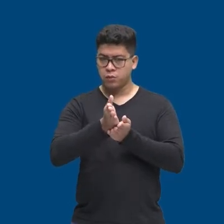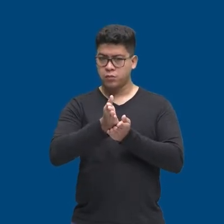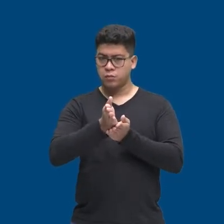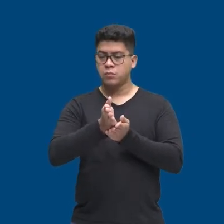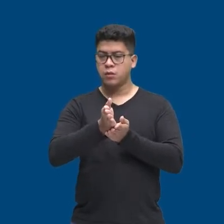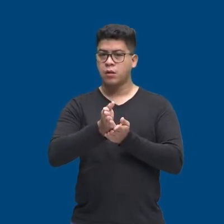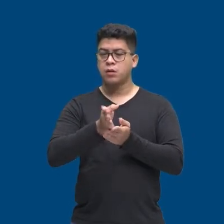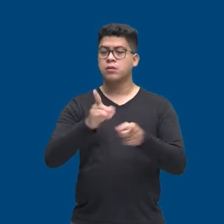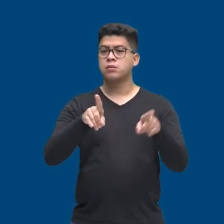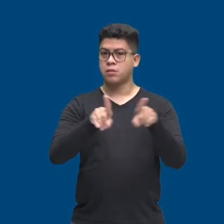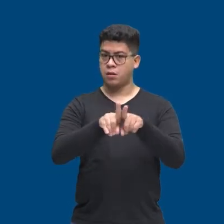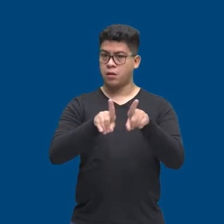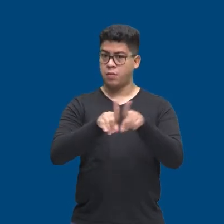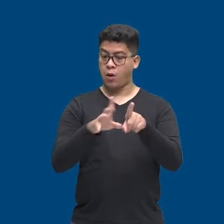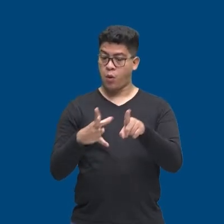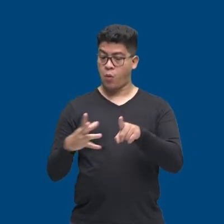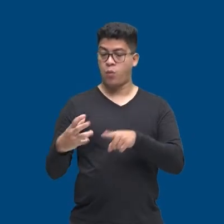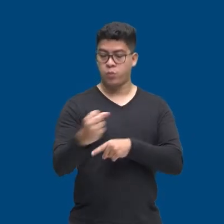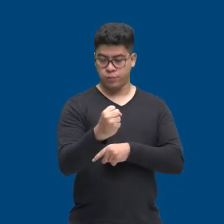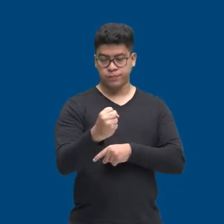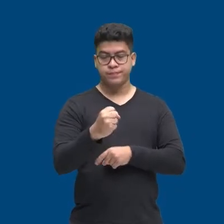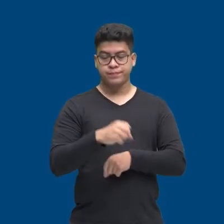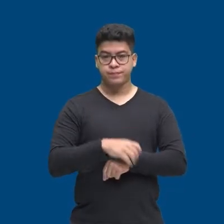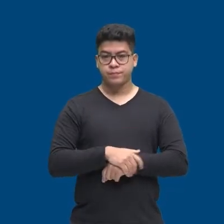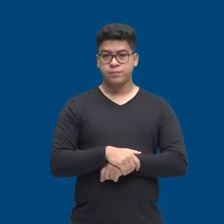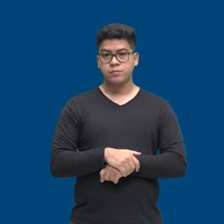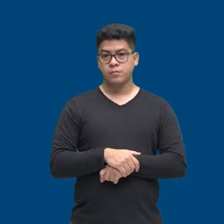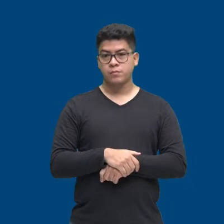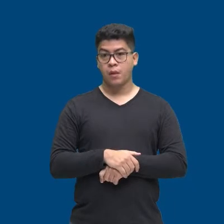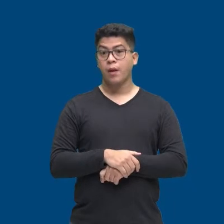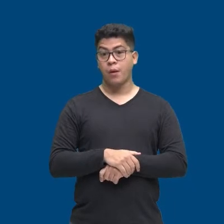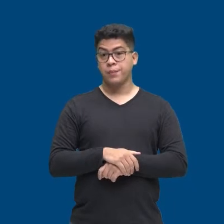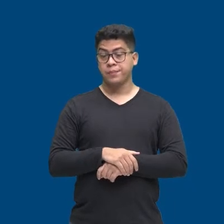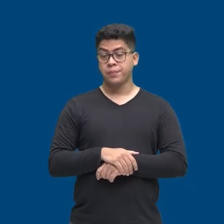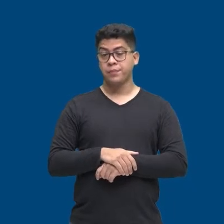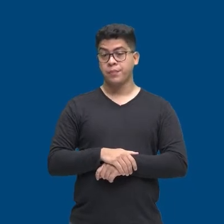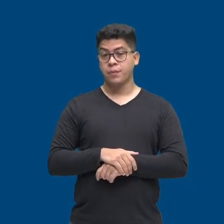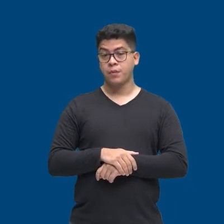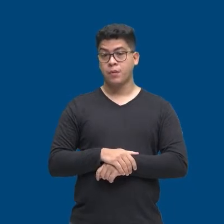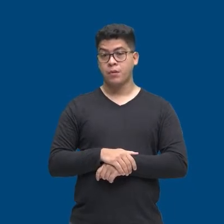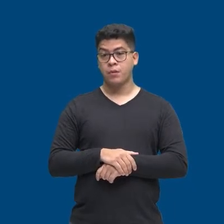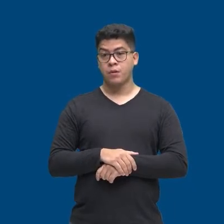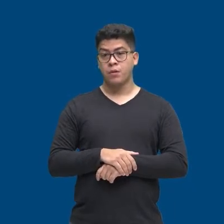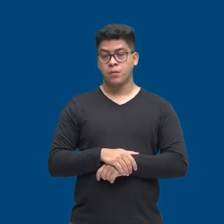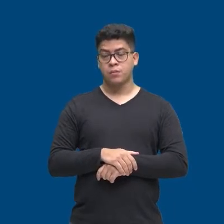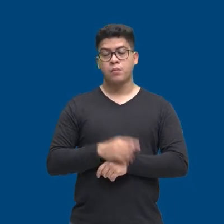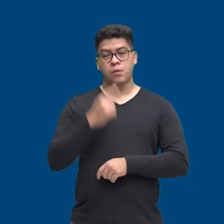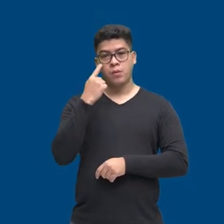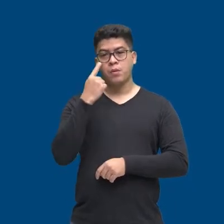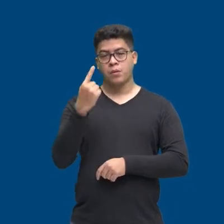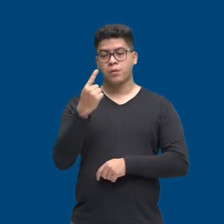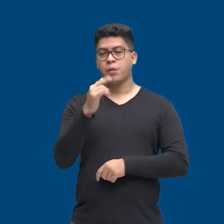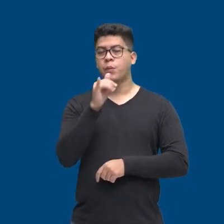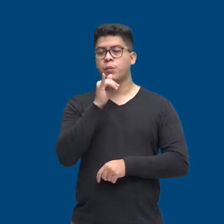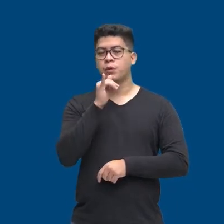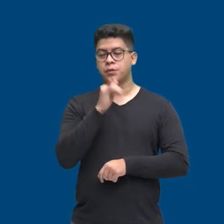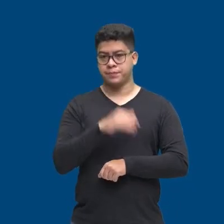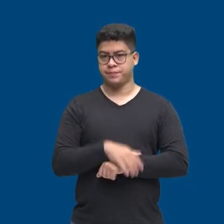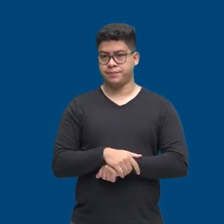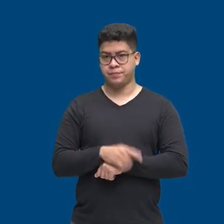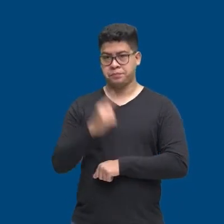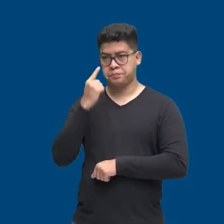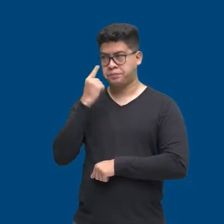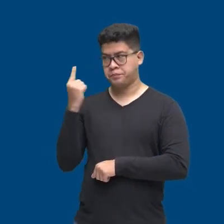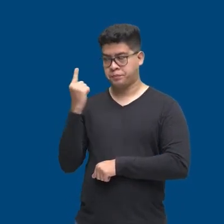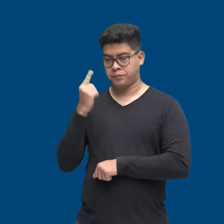Bião ele vai só se movimentar para frente né E vai capturar na diagonal Então vou pegar um peão aqui